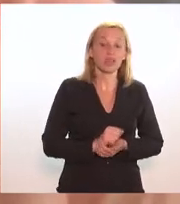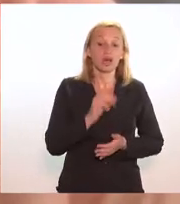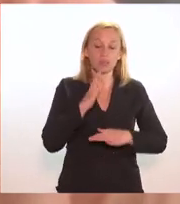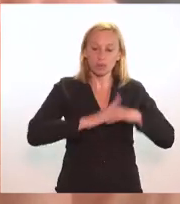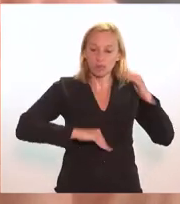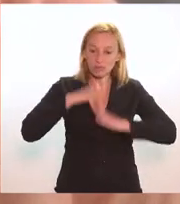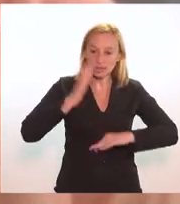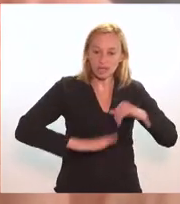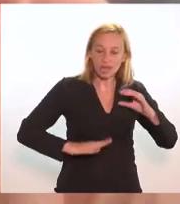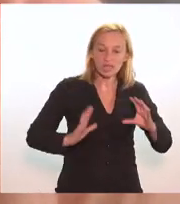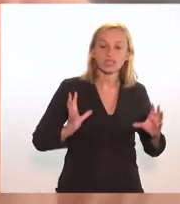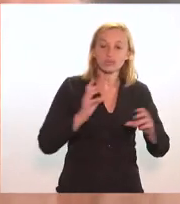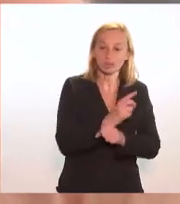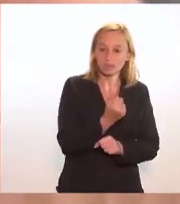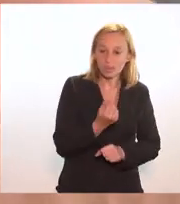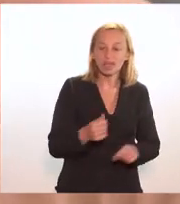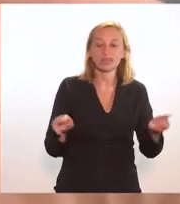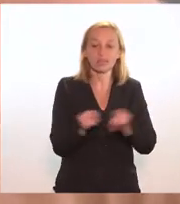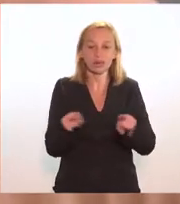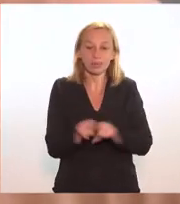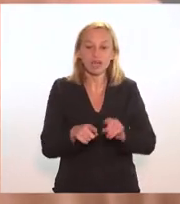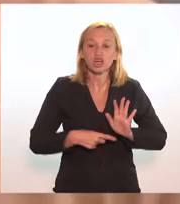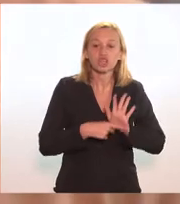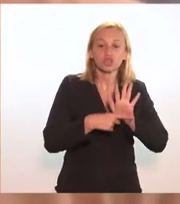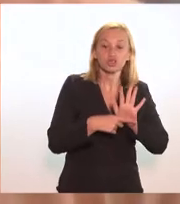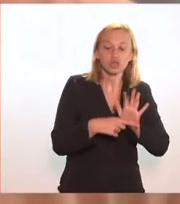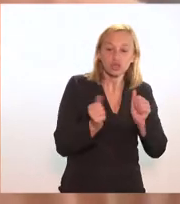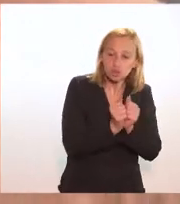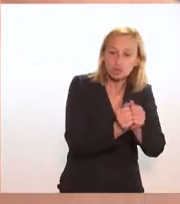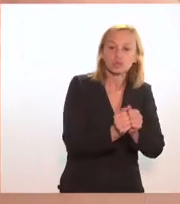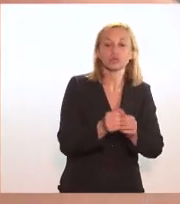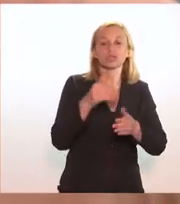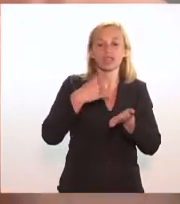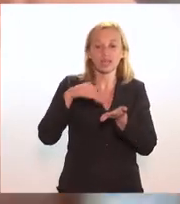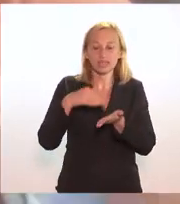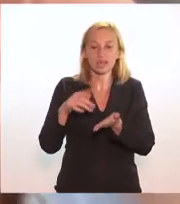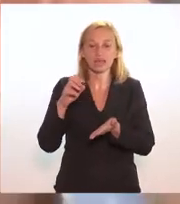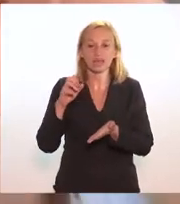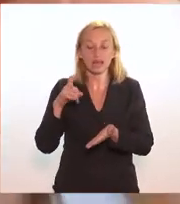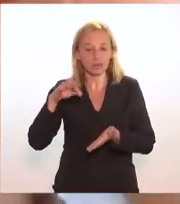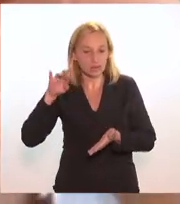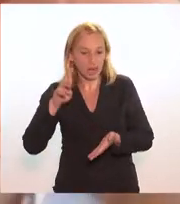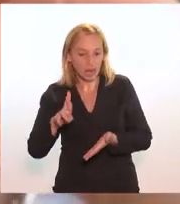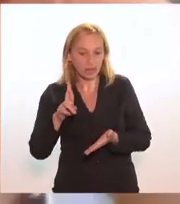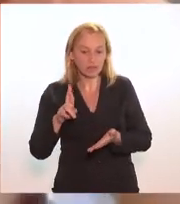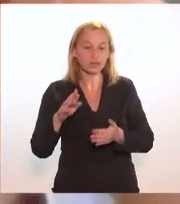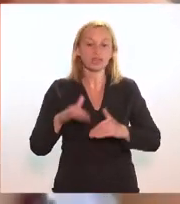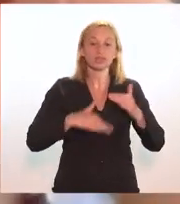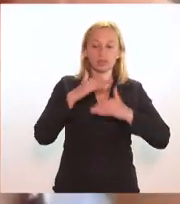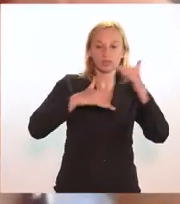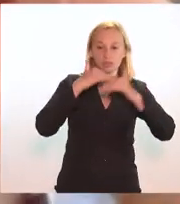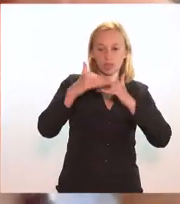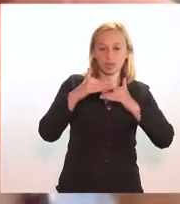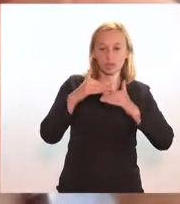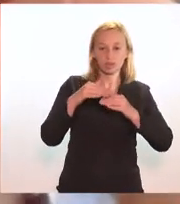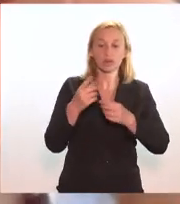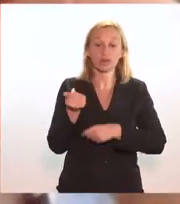Profissionais de Contabilidade também, junto com o secretário, doutor Leonardo Soares, secretário de Desenvolvimento Econômico do